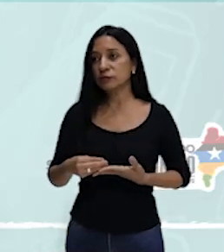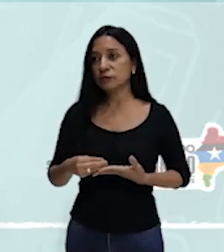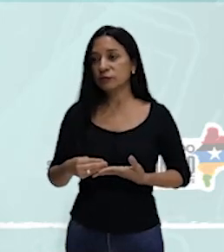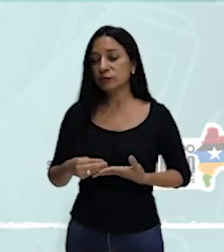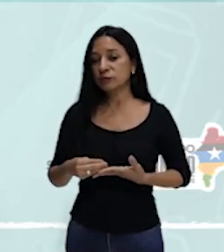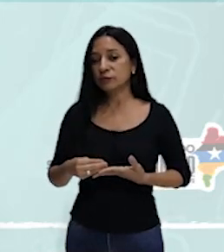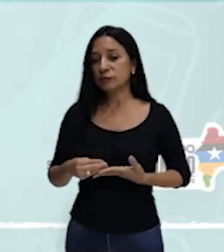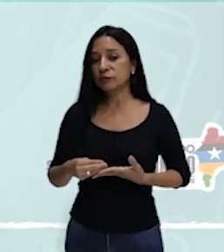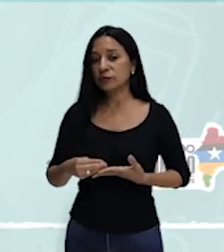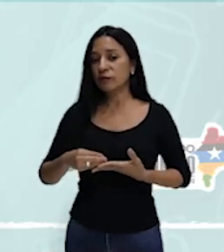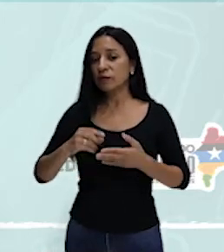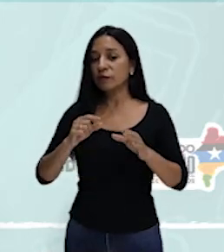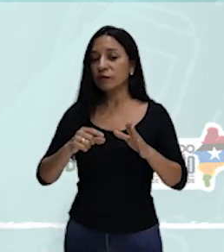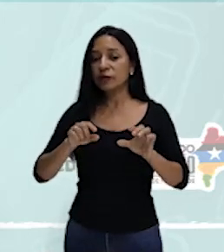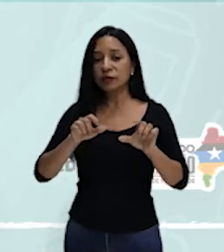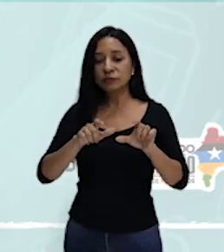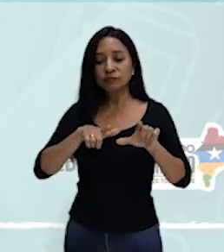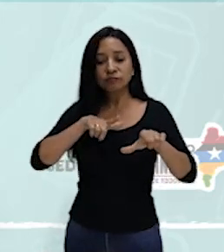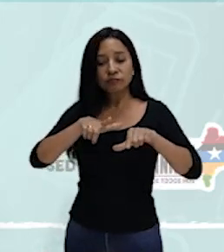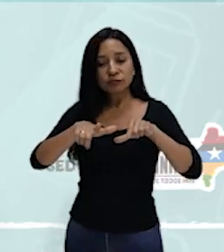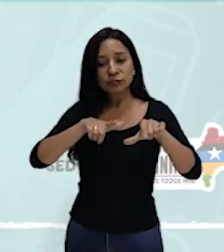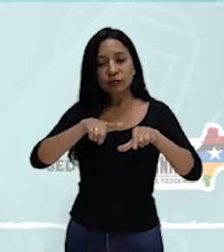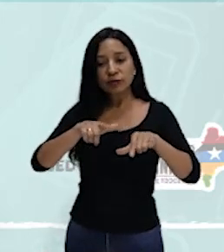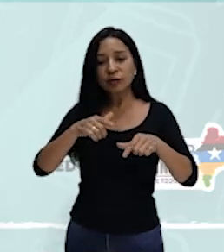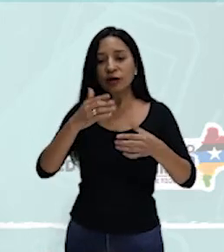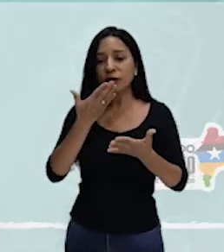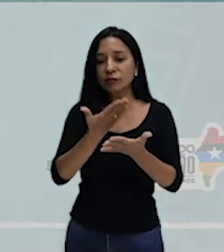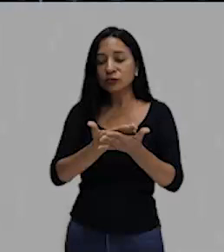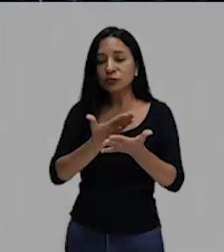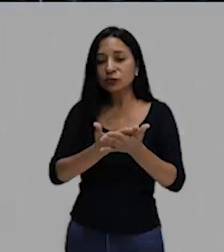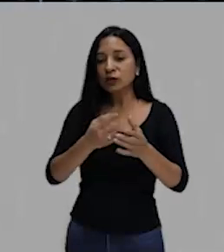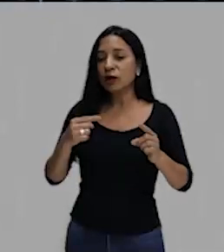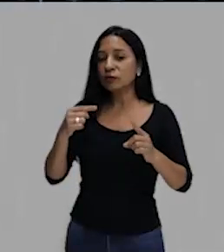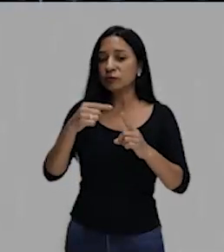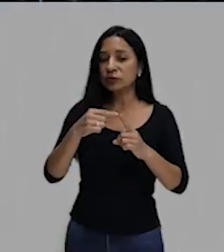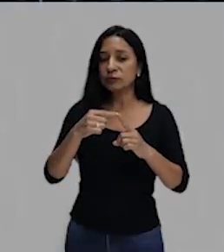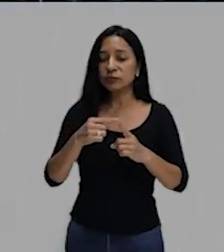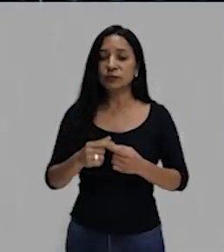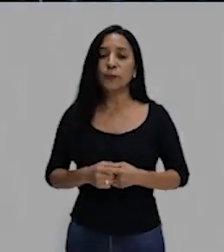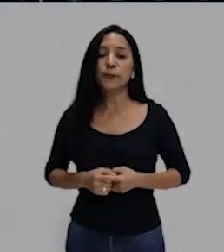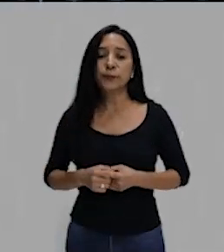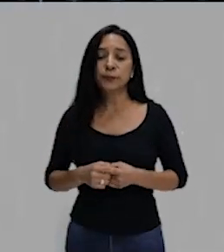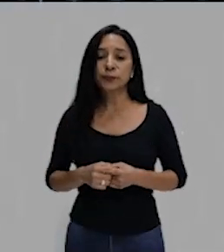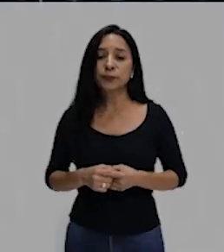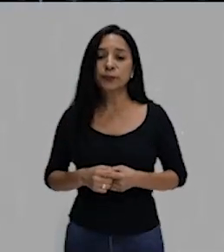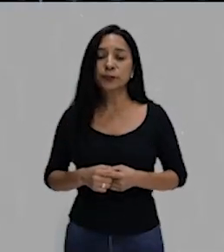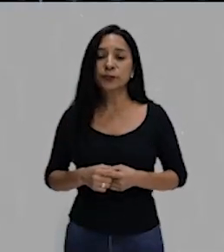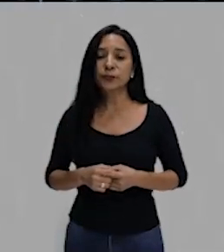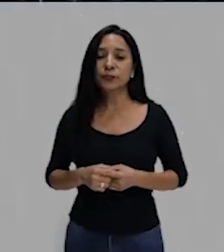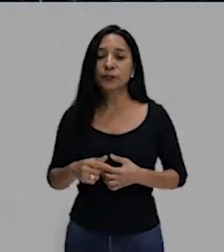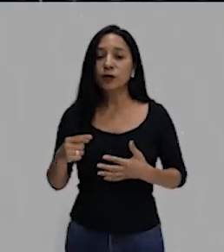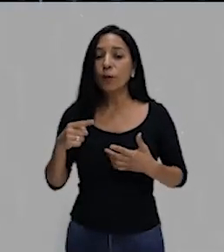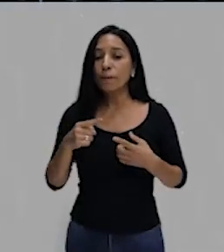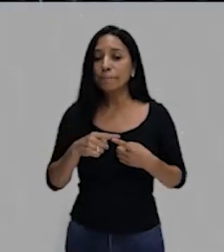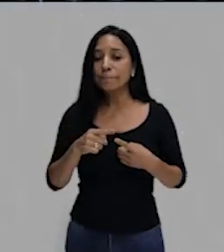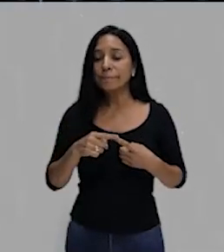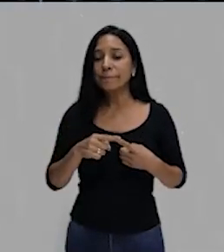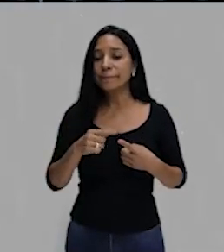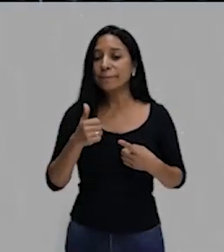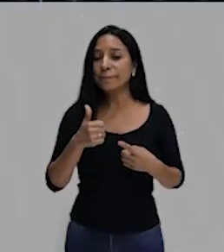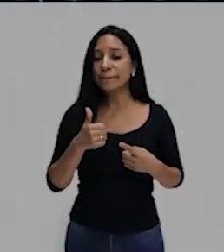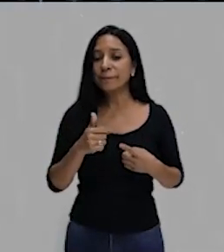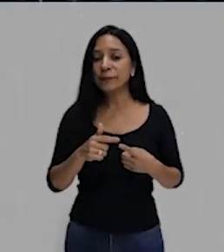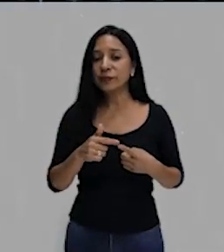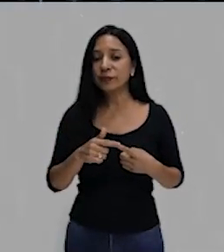esses princípios com vocês, tá? Bem, o primeiro princípio que esse programa da ONU traz para uma